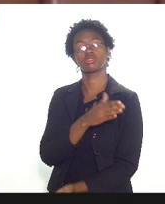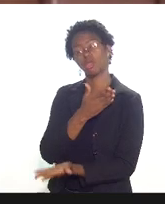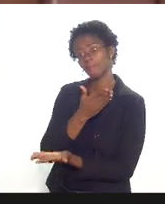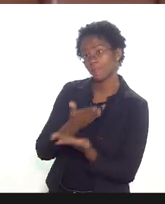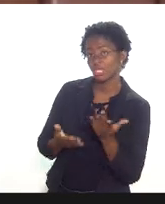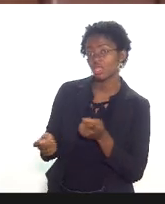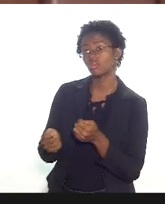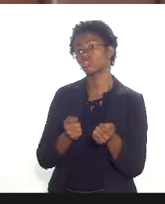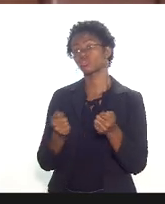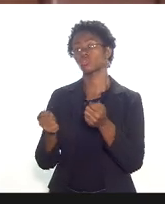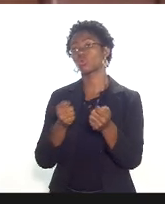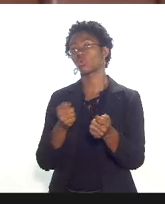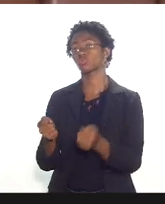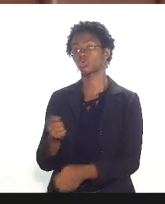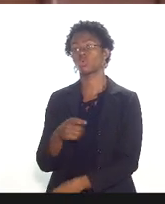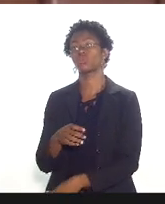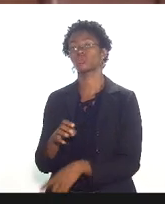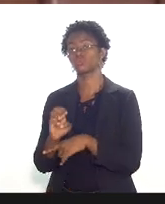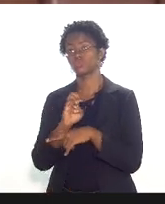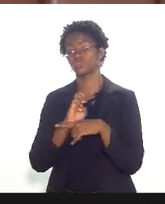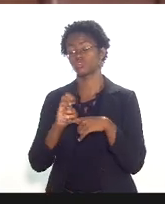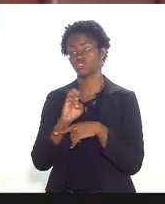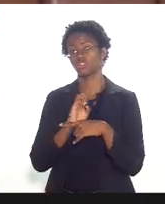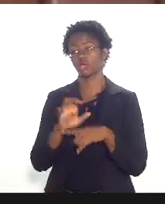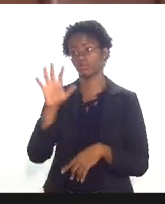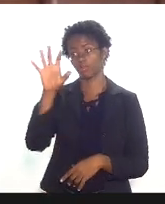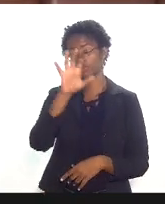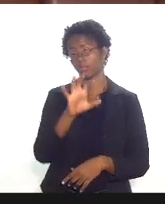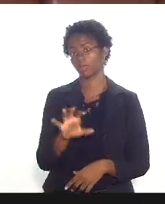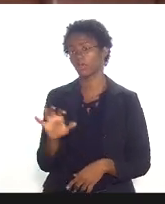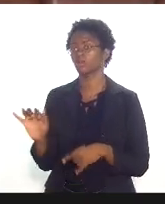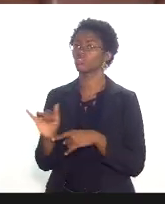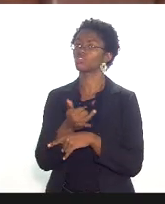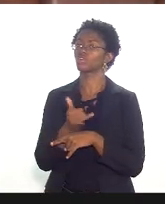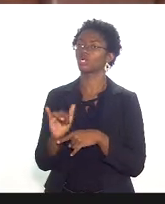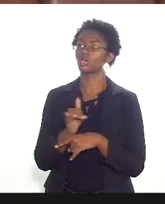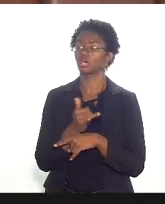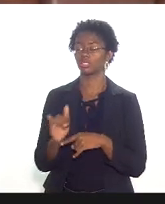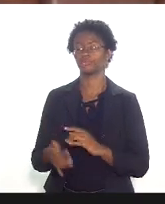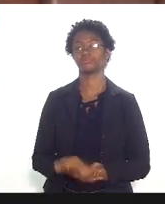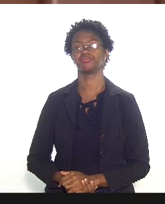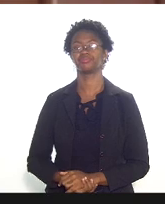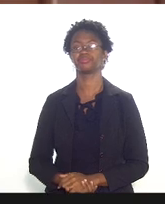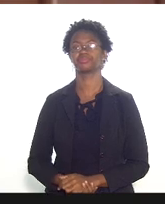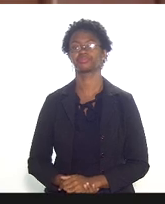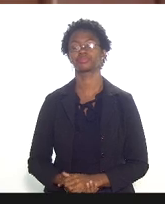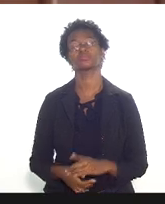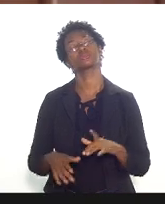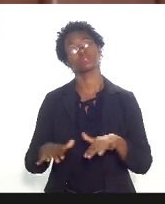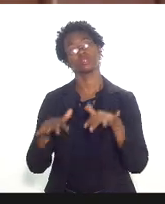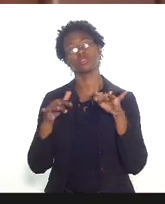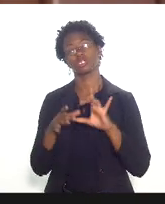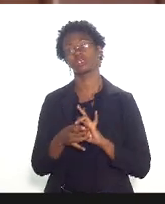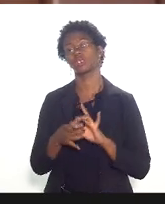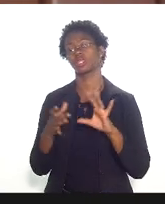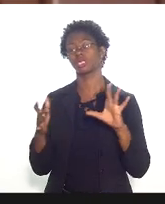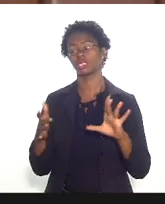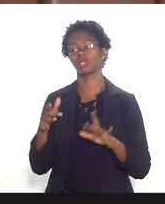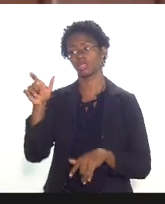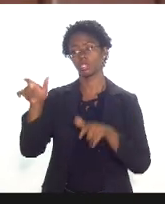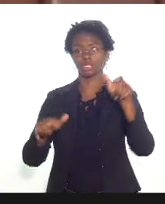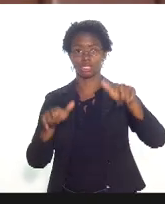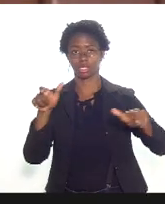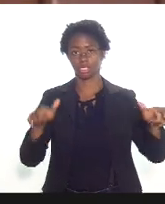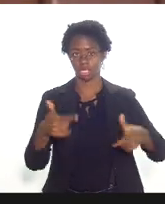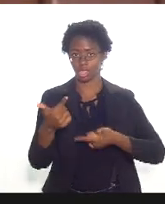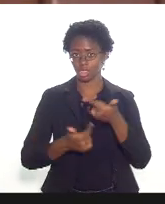estatal sobre setores estratégicos. Audiência pública sobre a situação dos trabalhadores e trabalhadoras por aplicativos